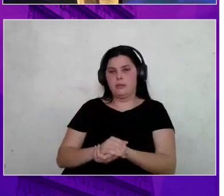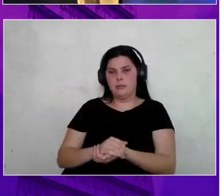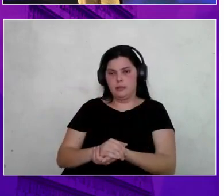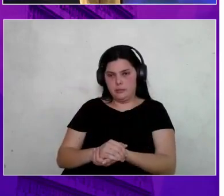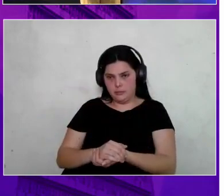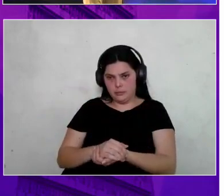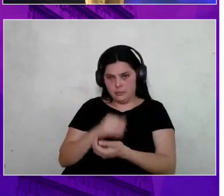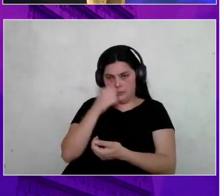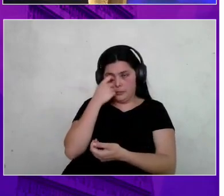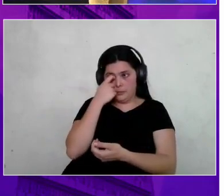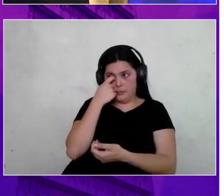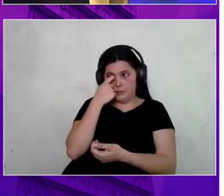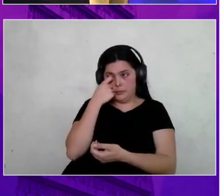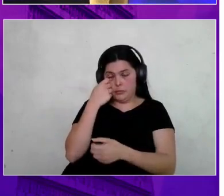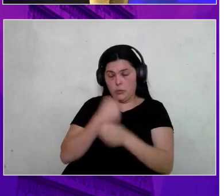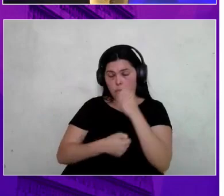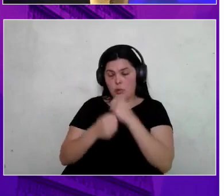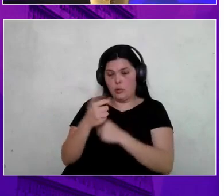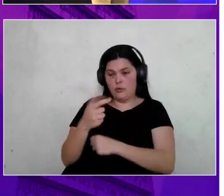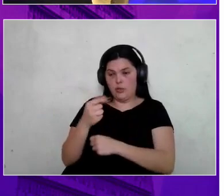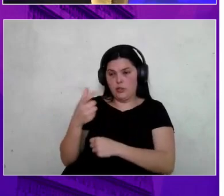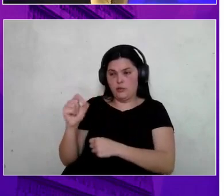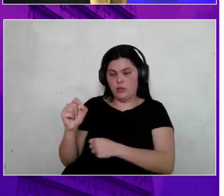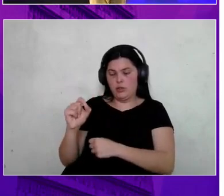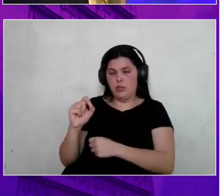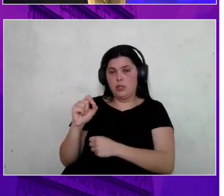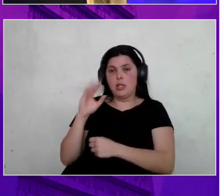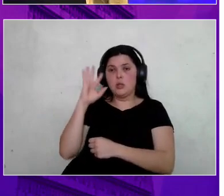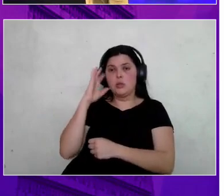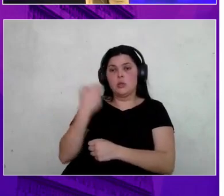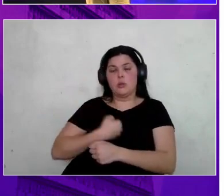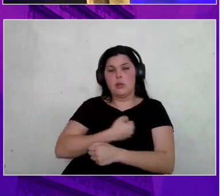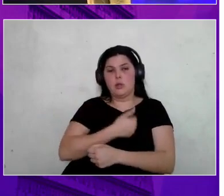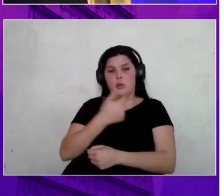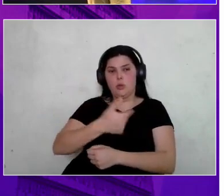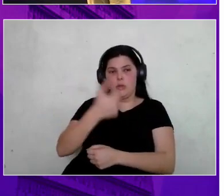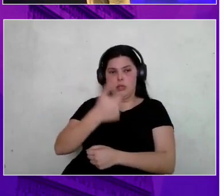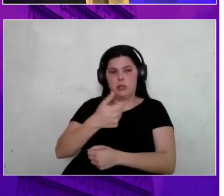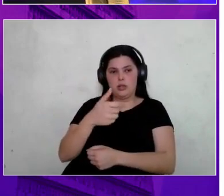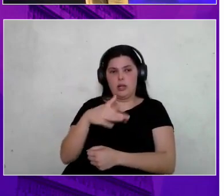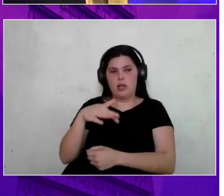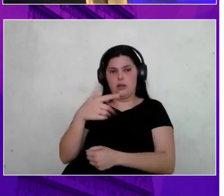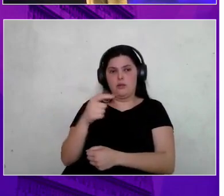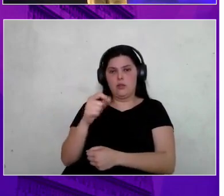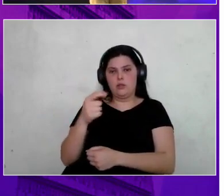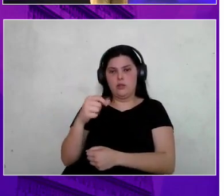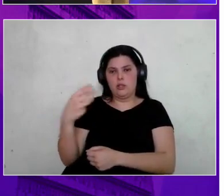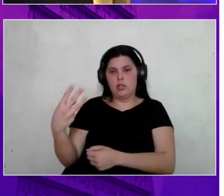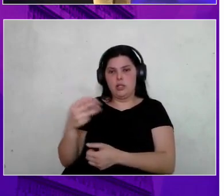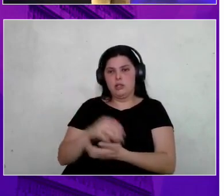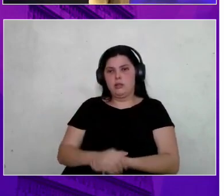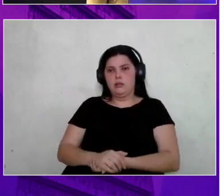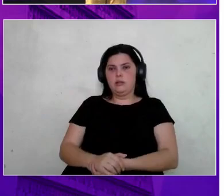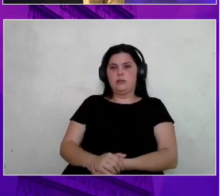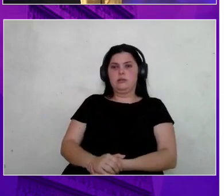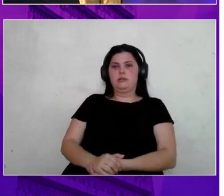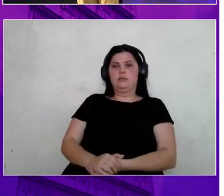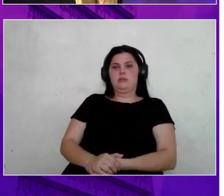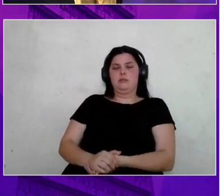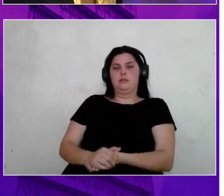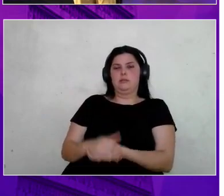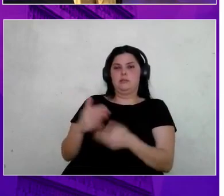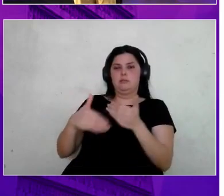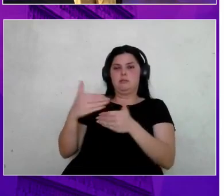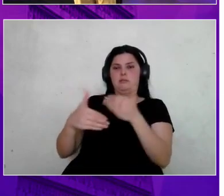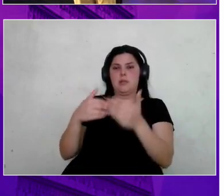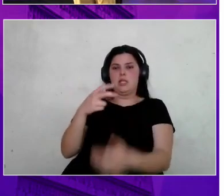daquele ano de 2020. Né? E na solução 2, que agora é meados de 2023, processamos mais de